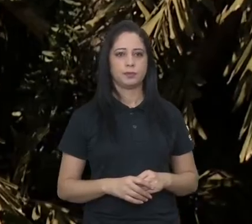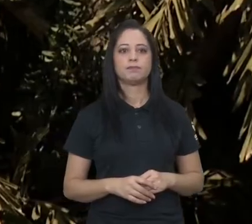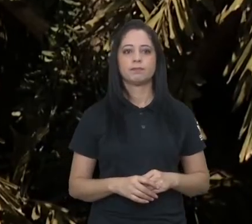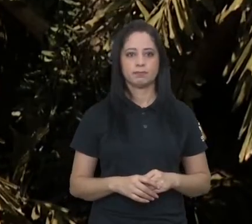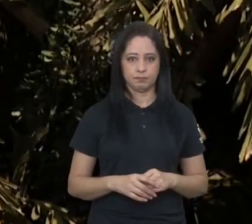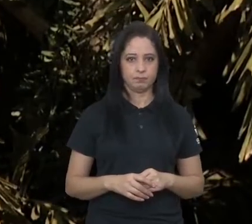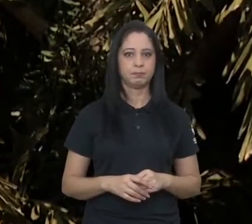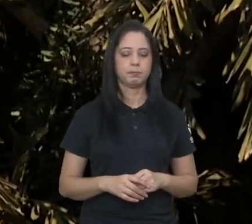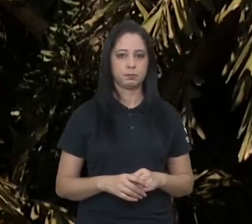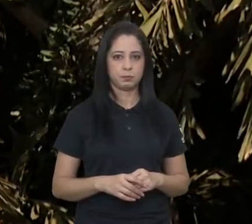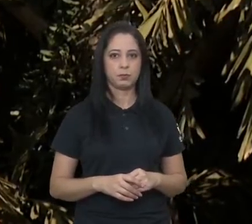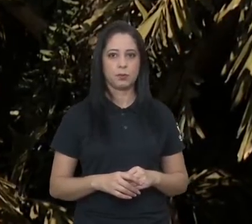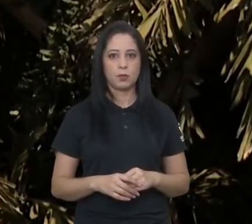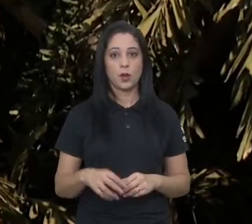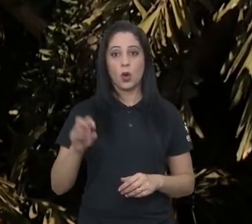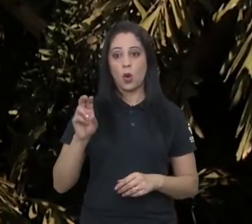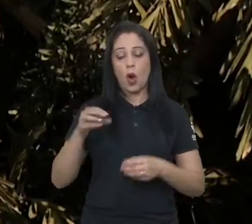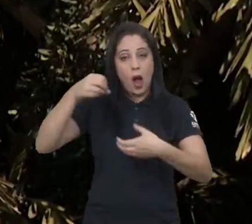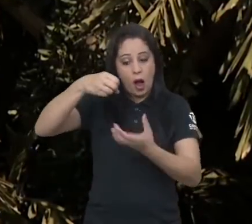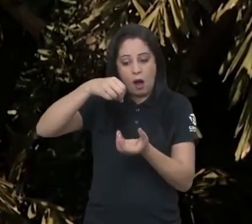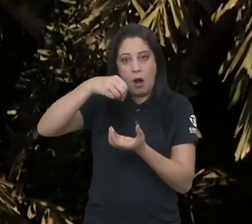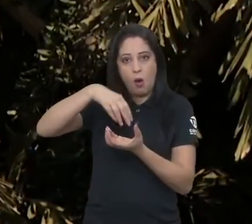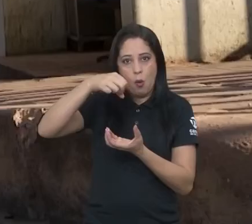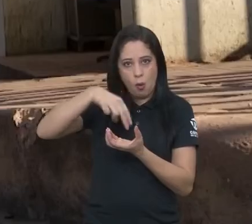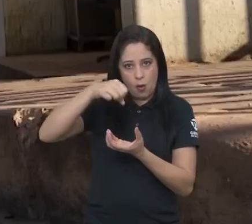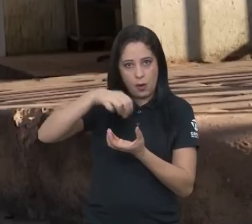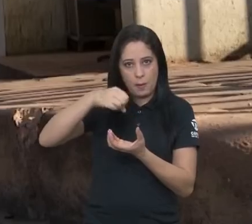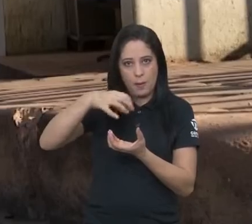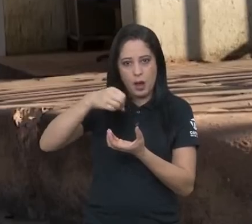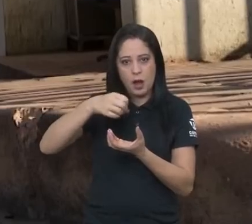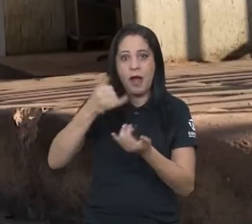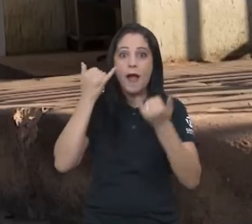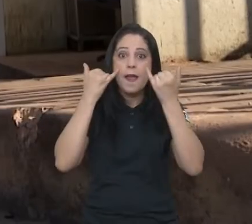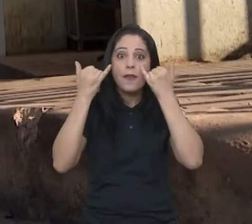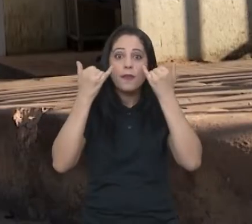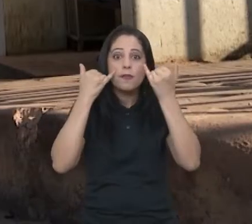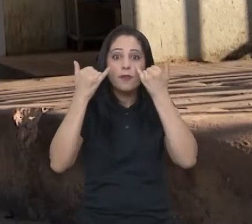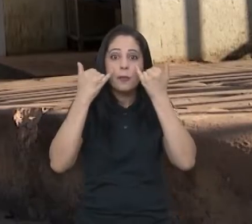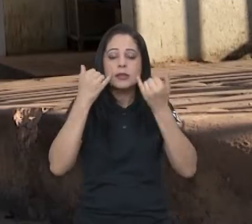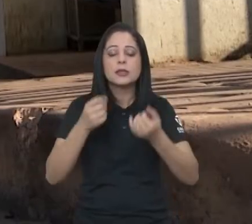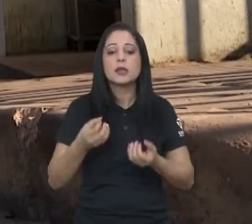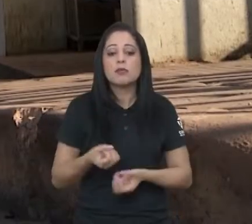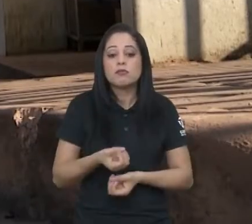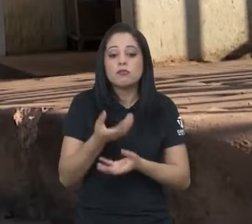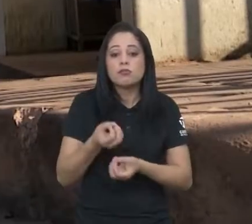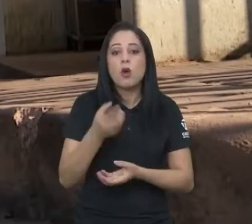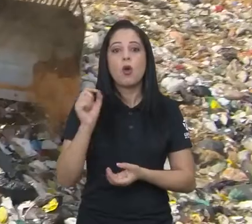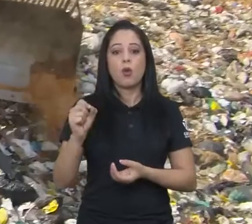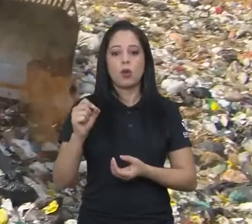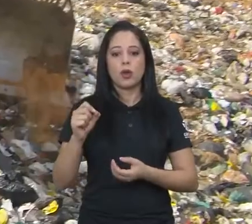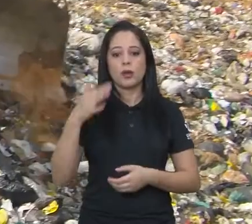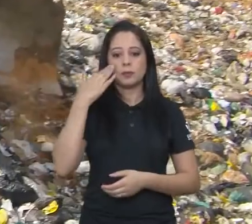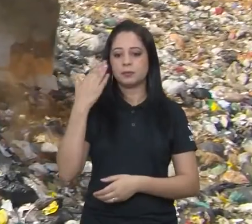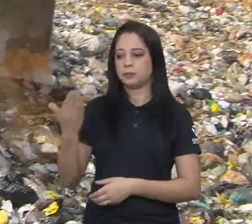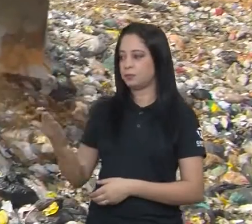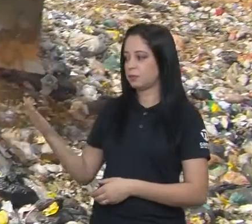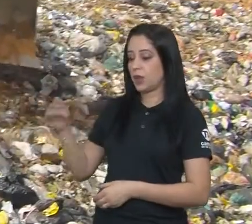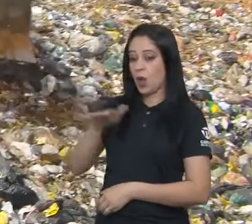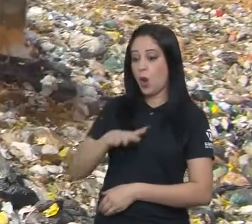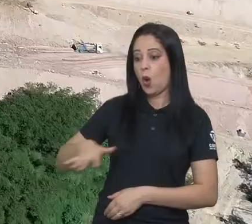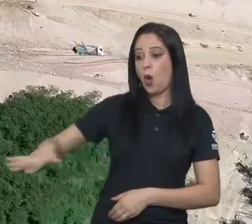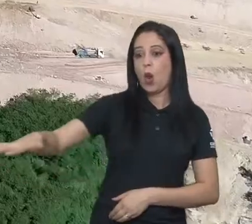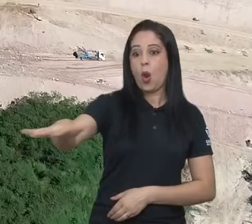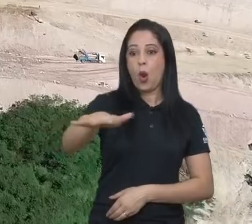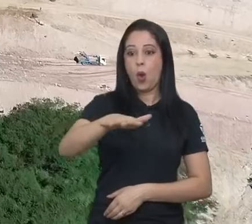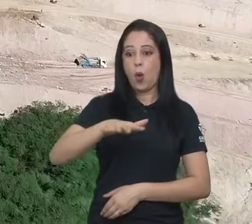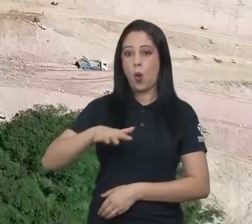De acordo com informações divulgadas pela Urban, a urbanizadora municipal de São José dos Campos, o aterro sanitário da